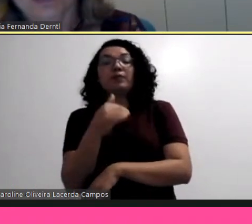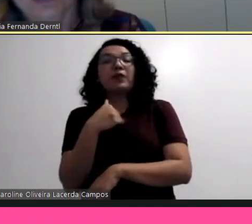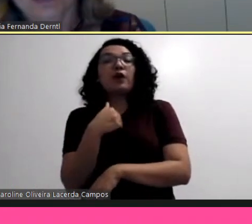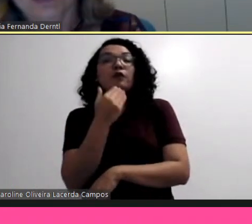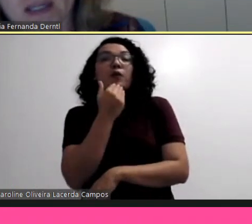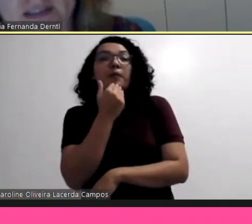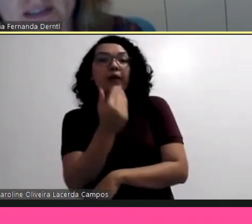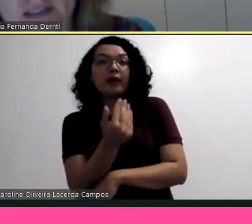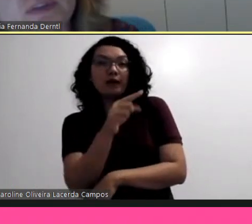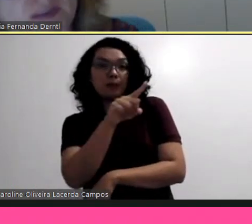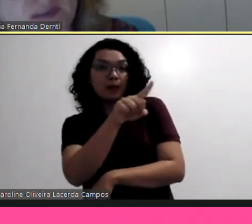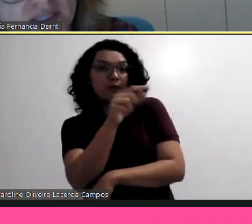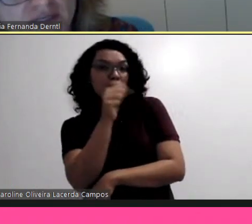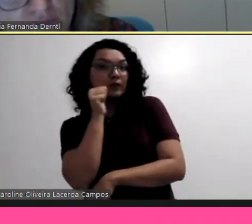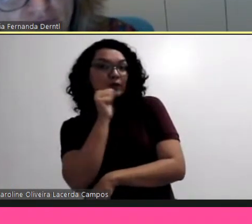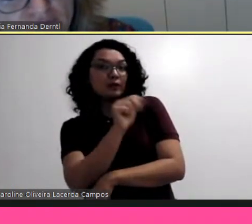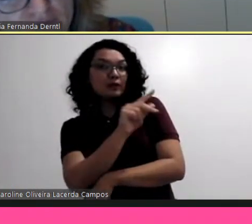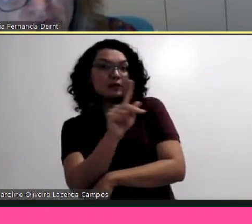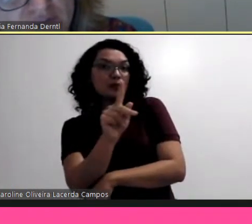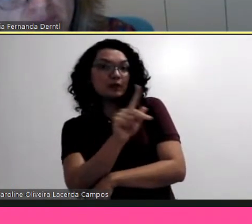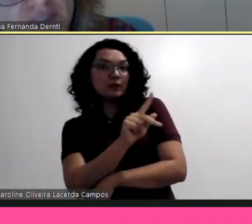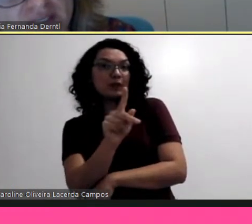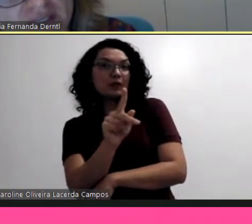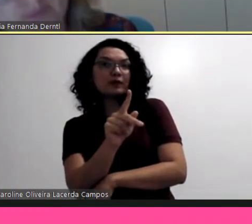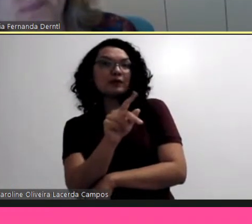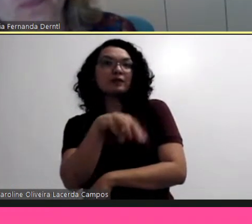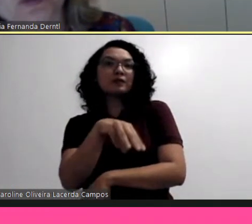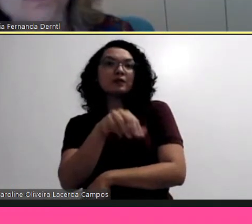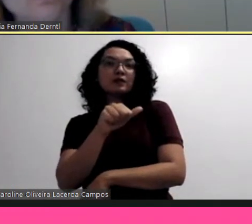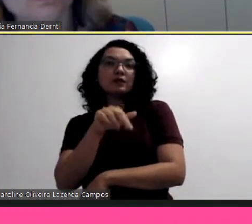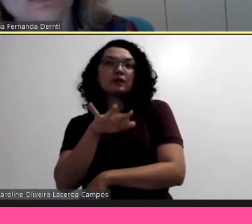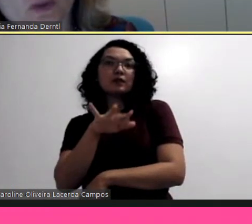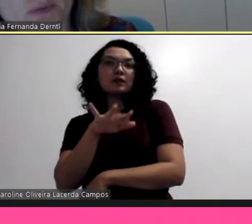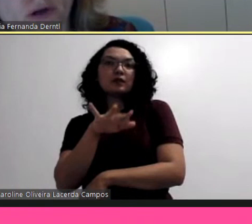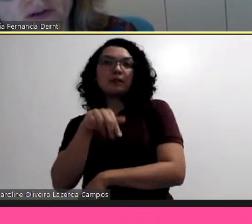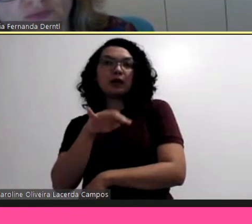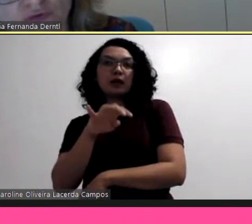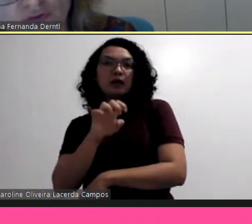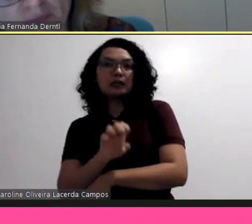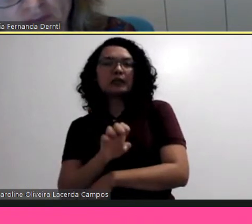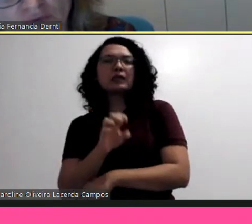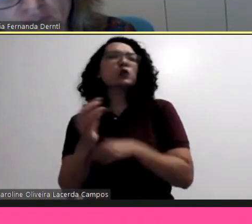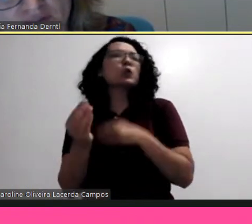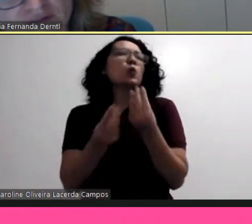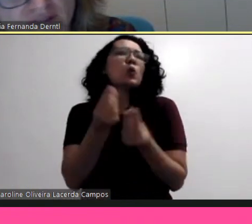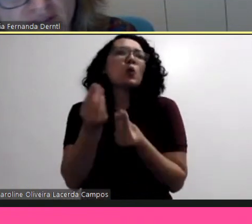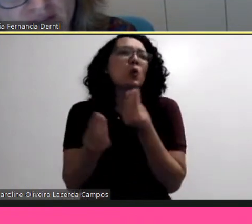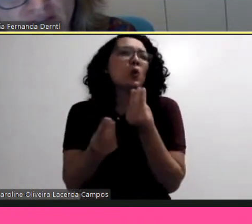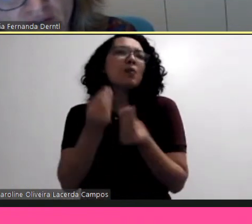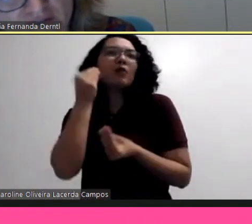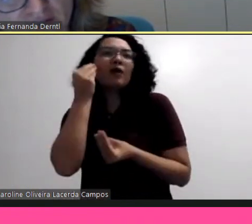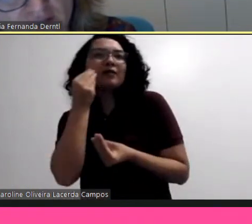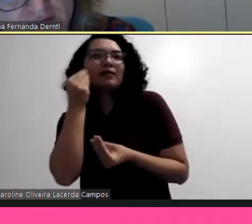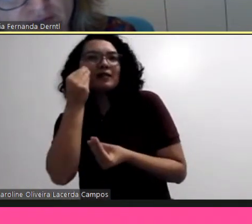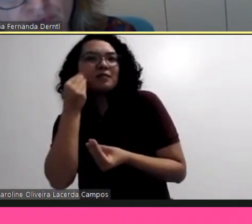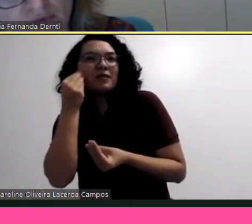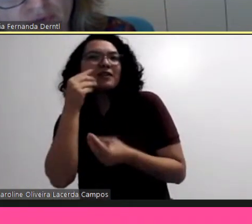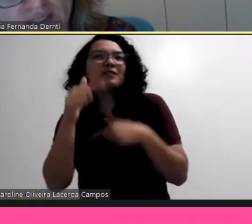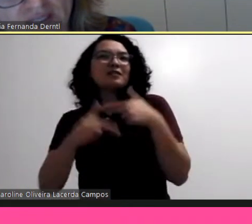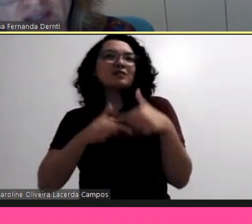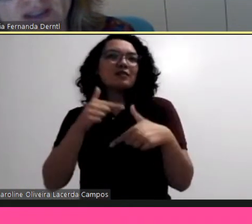a lidar com o TPA, com o edifício TPA, né, que é tão próximo de padrões da nossa